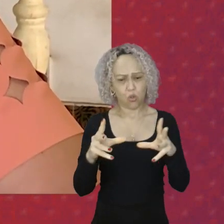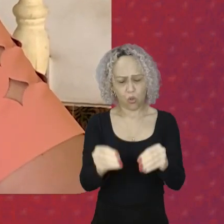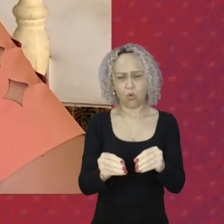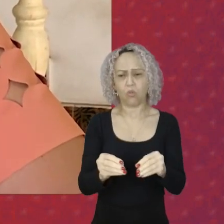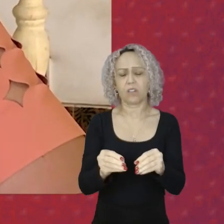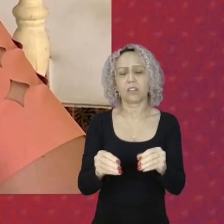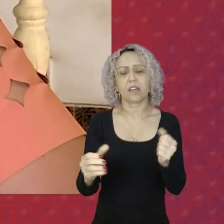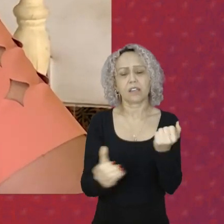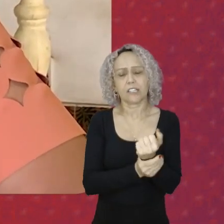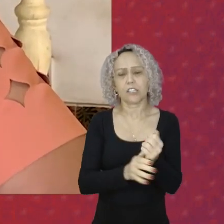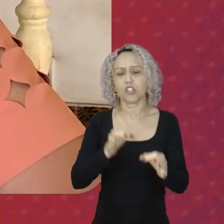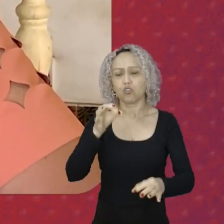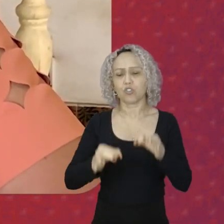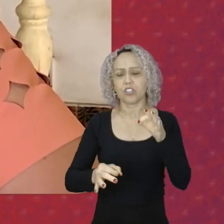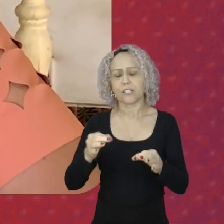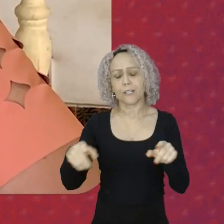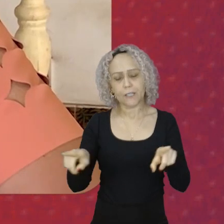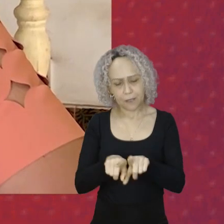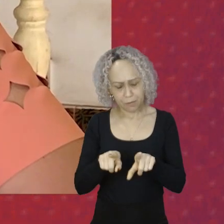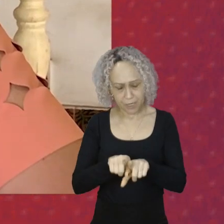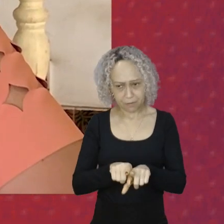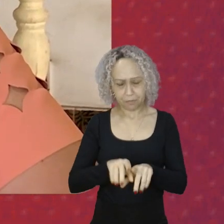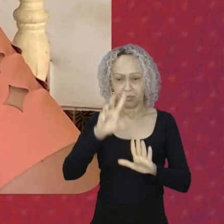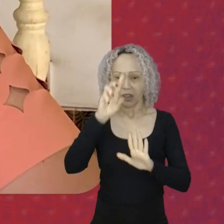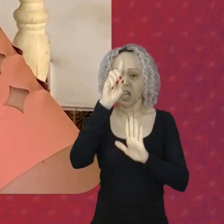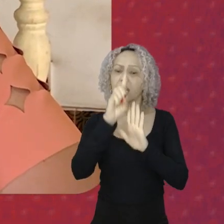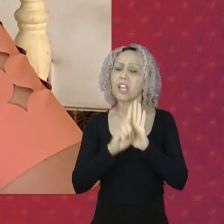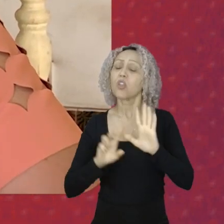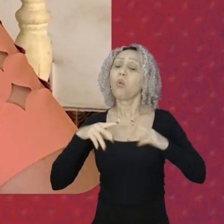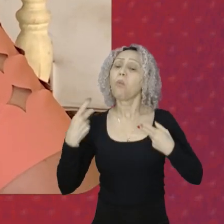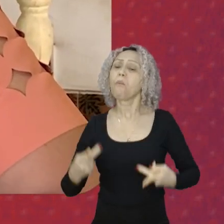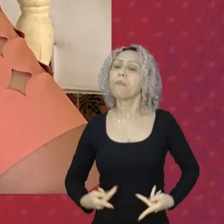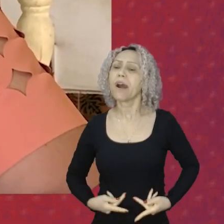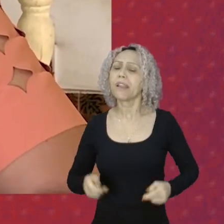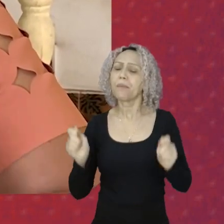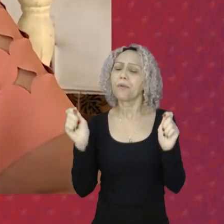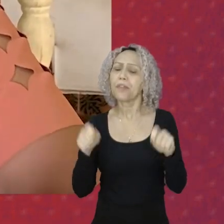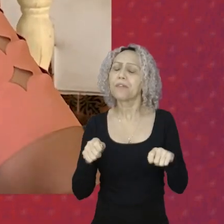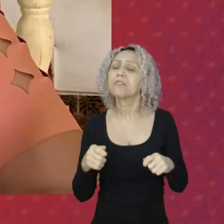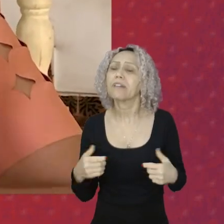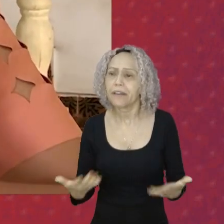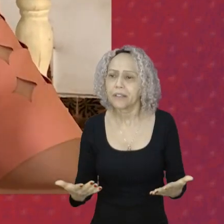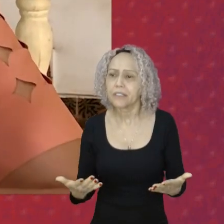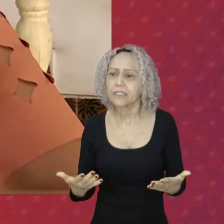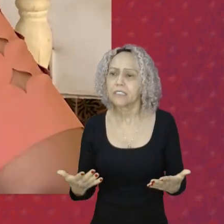as pessoas. Direitos humanos só é possível de ser